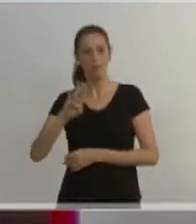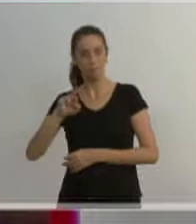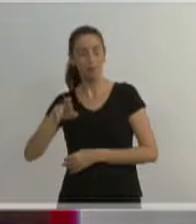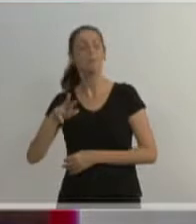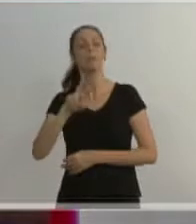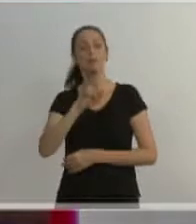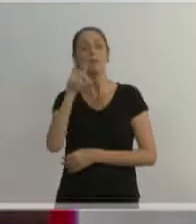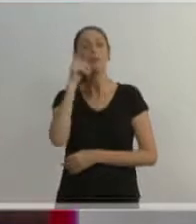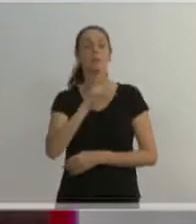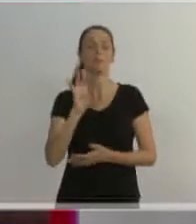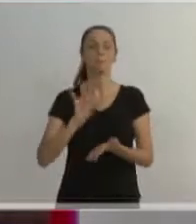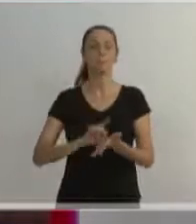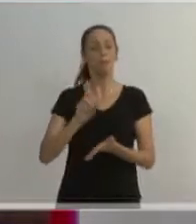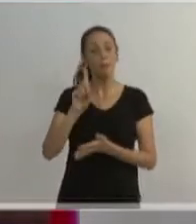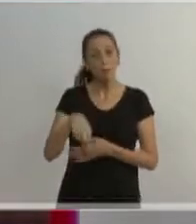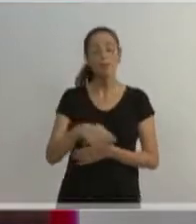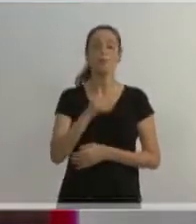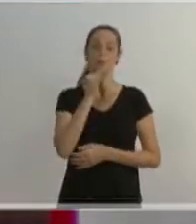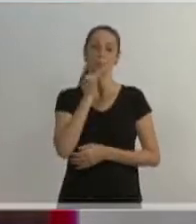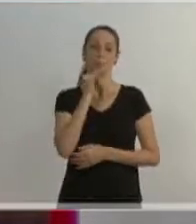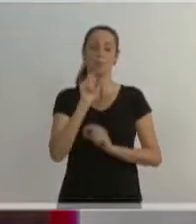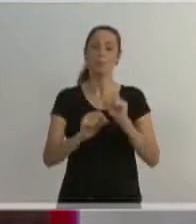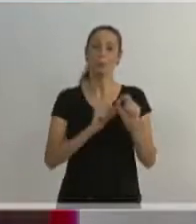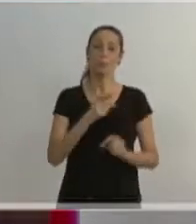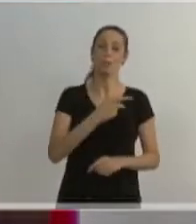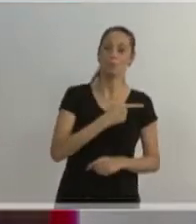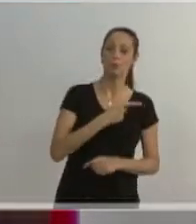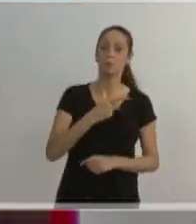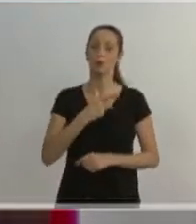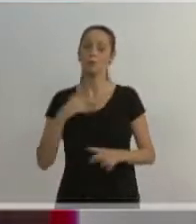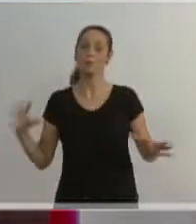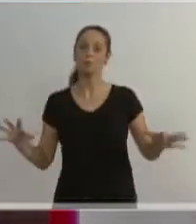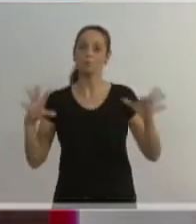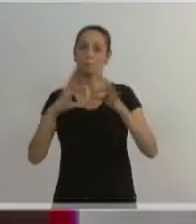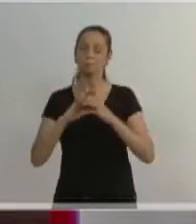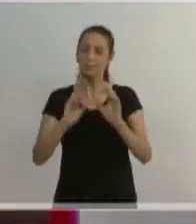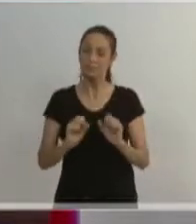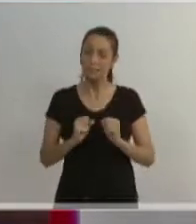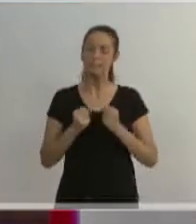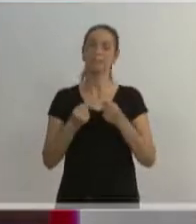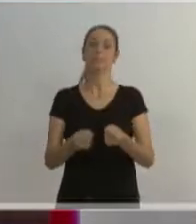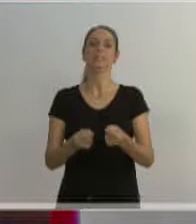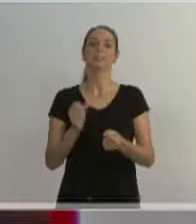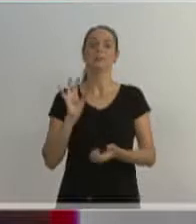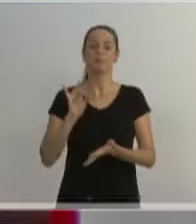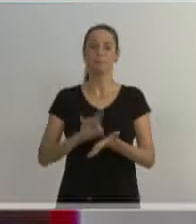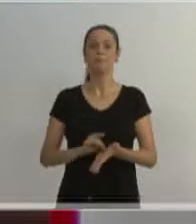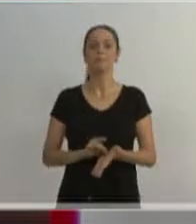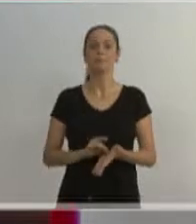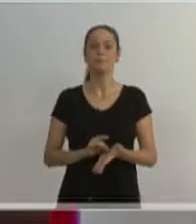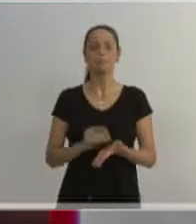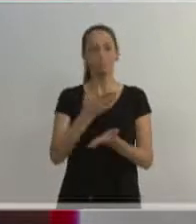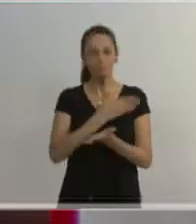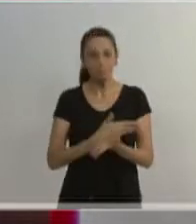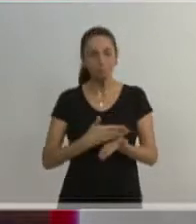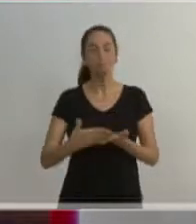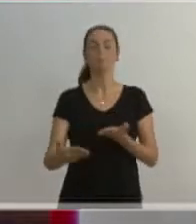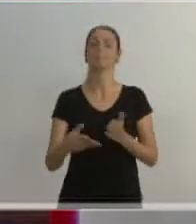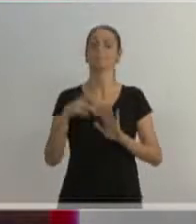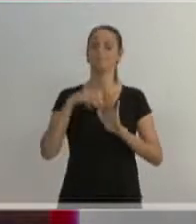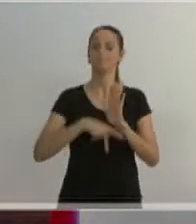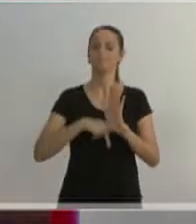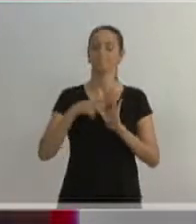o exemplo que nós temos que dá juntar as forças aqui para que a gente possa em algum momento dá início a esse